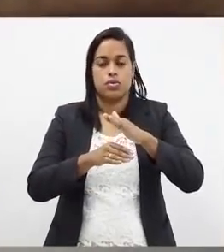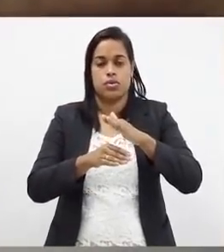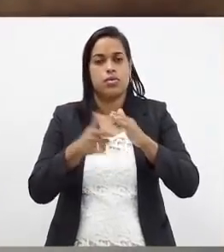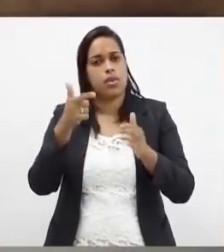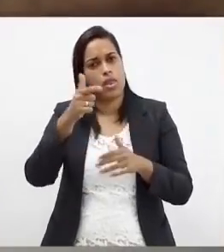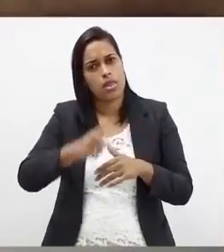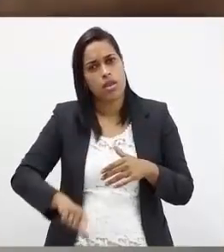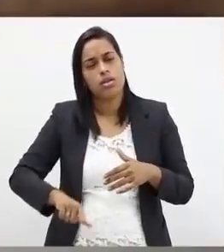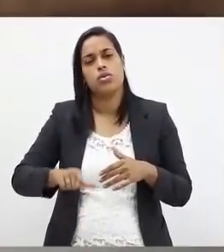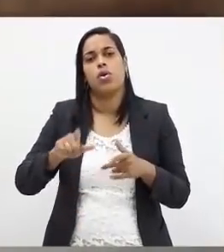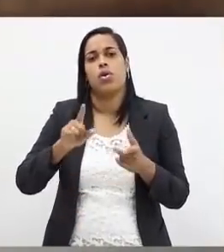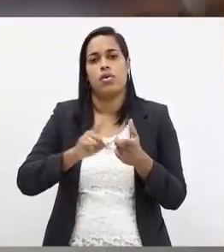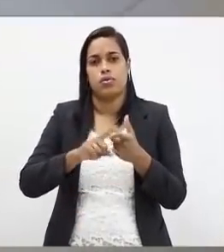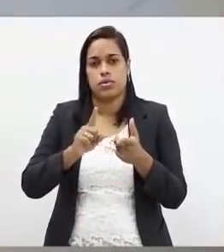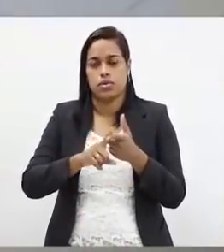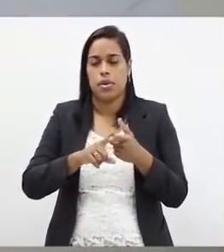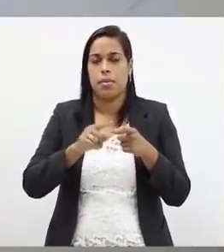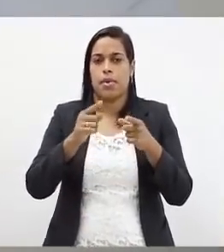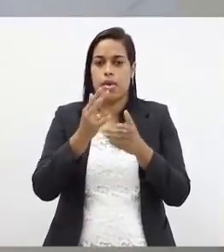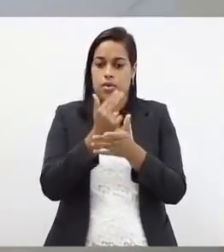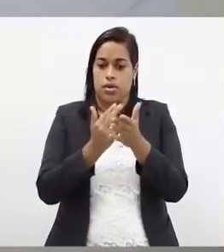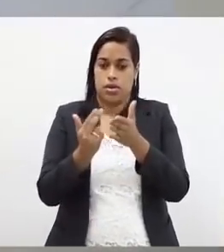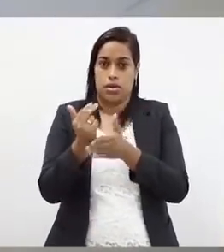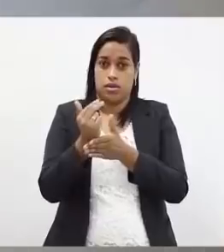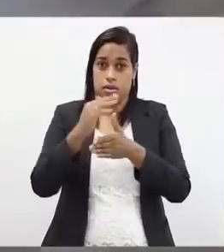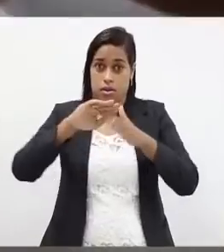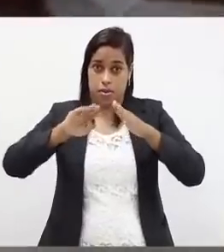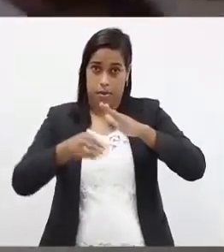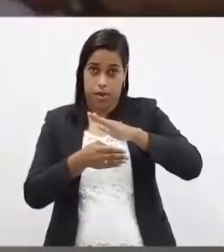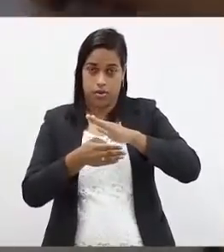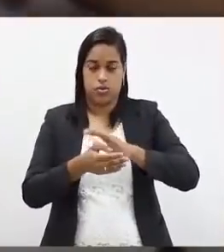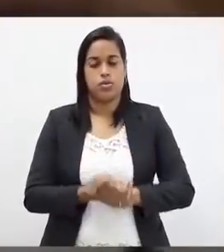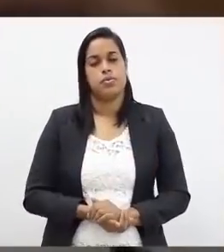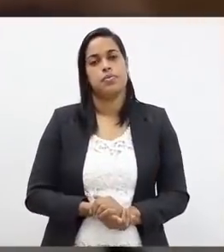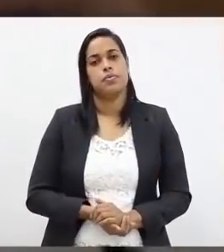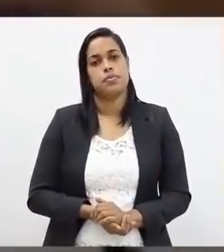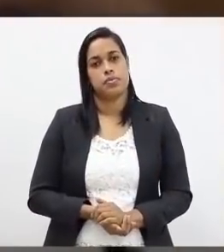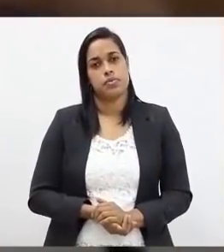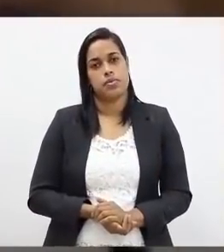repetir o mesmo procedimento de traçado de elipse aqui nessa parte embaixo.